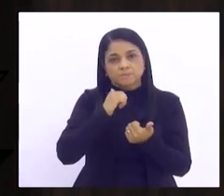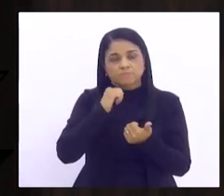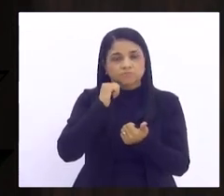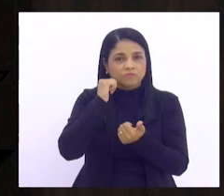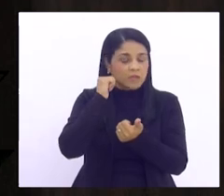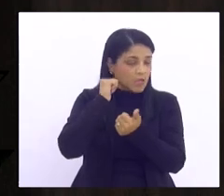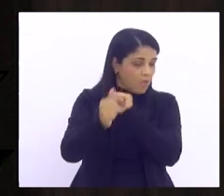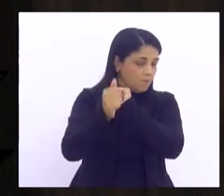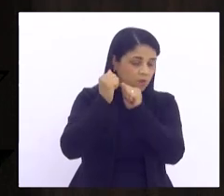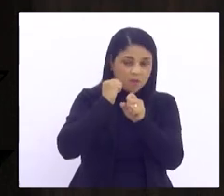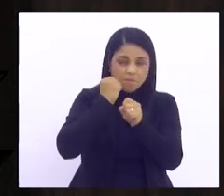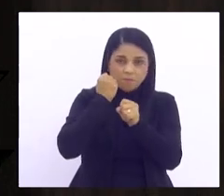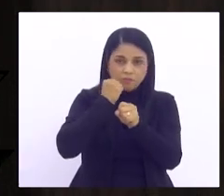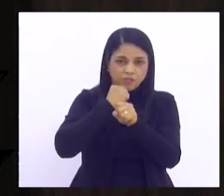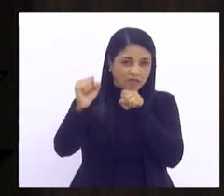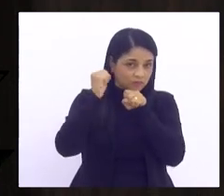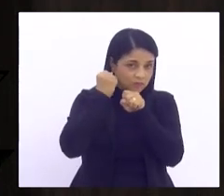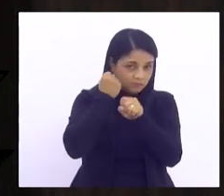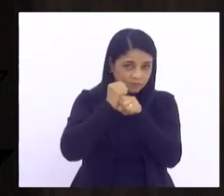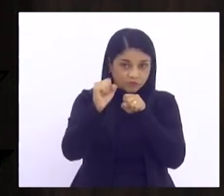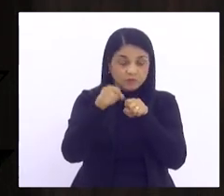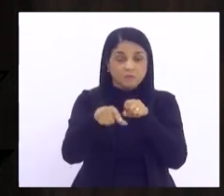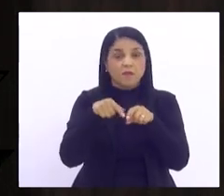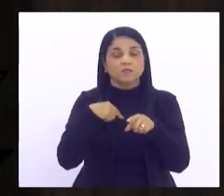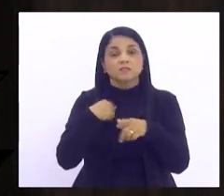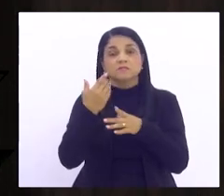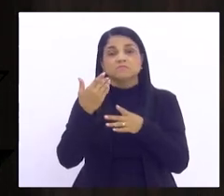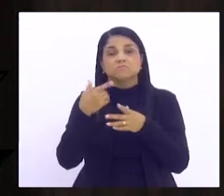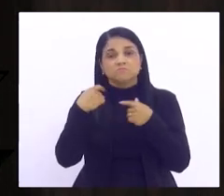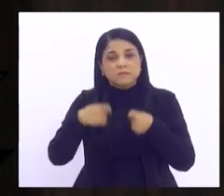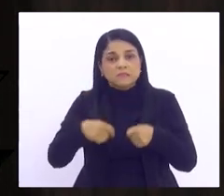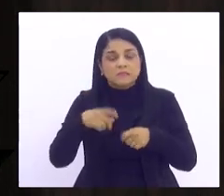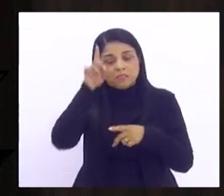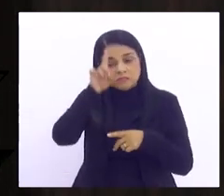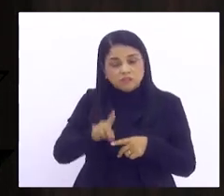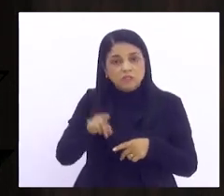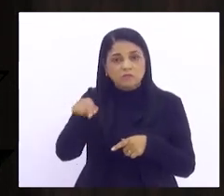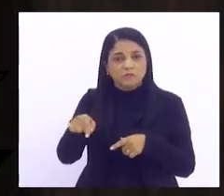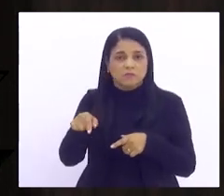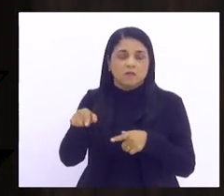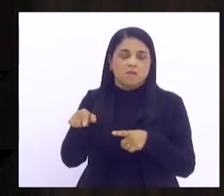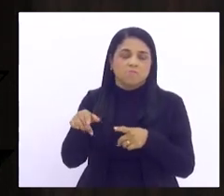acolher esta mulher, é evidente, resgatar sua dignidade, que muitas vezes possa ter sido violada,